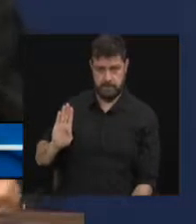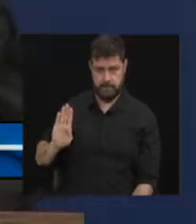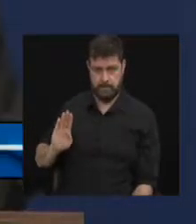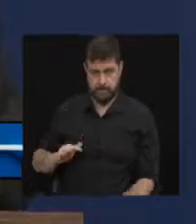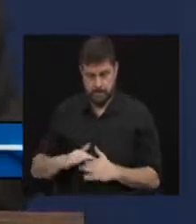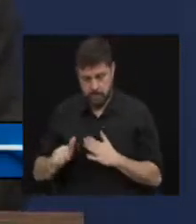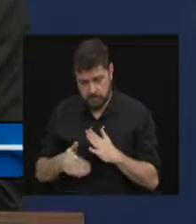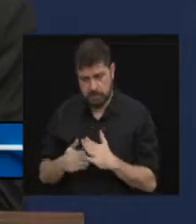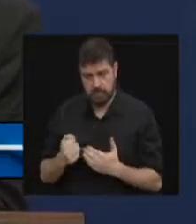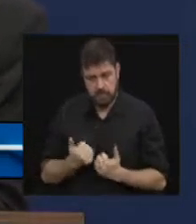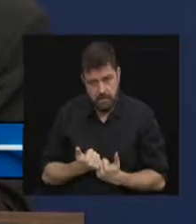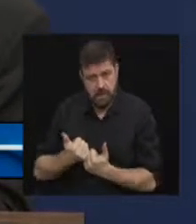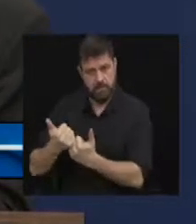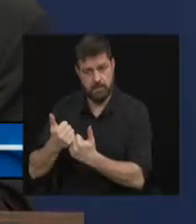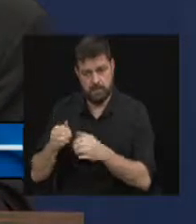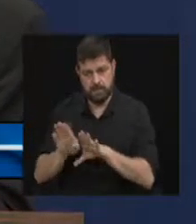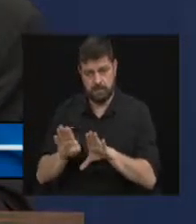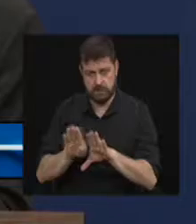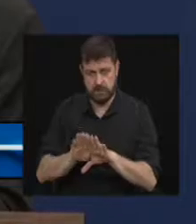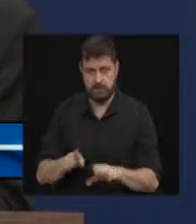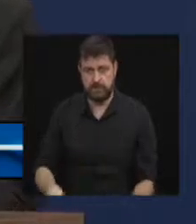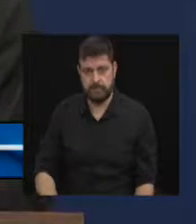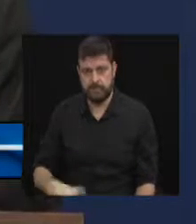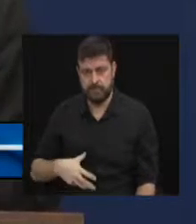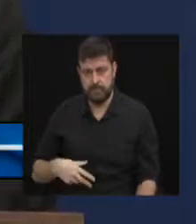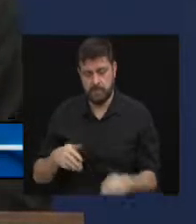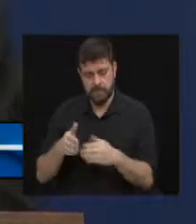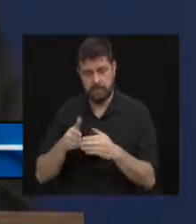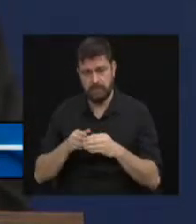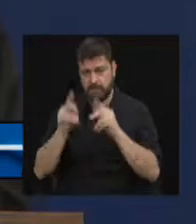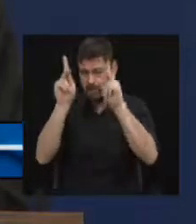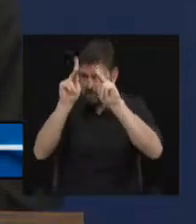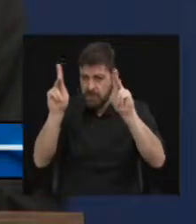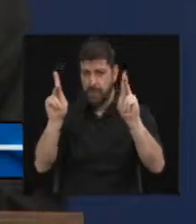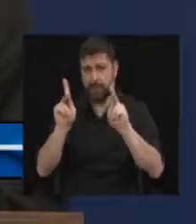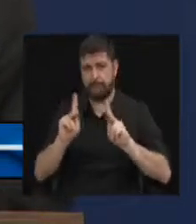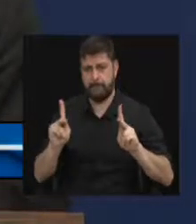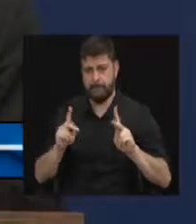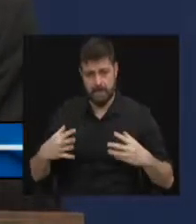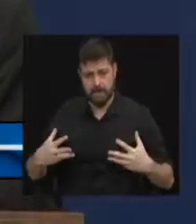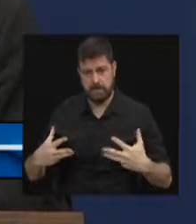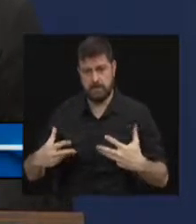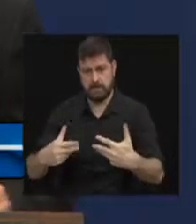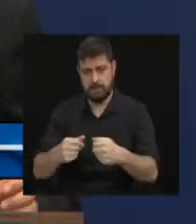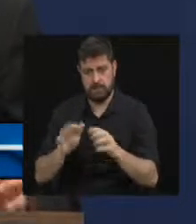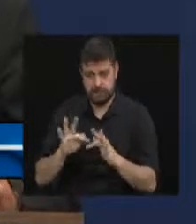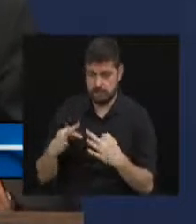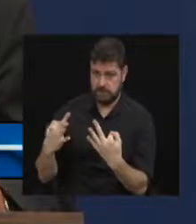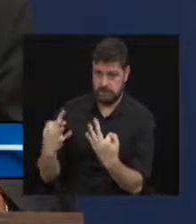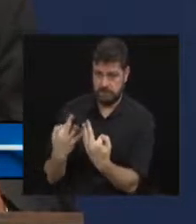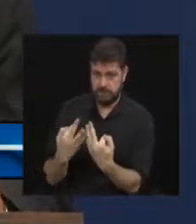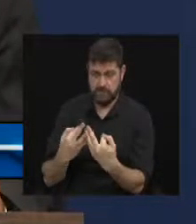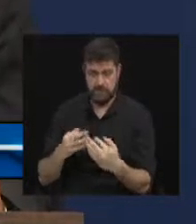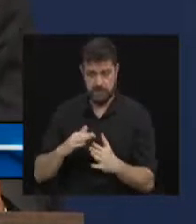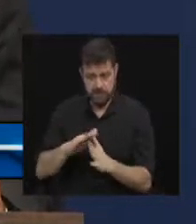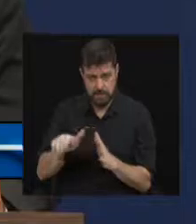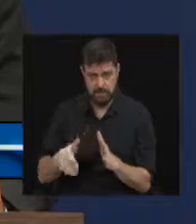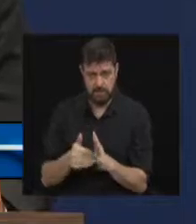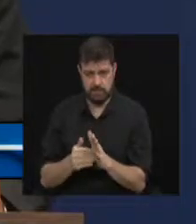inserida nesse modelo democrático importante que o Brasil percebe, instituição que